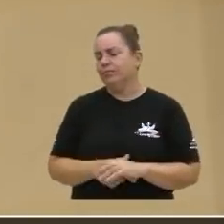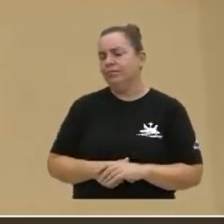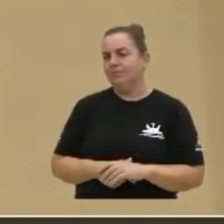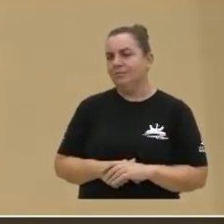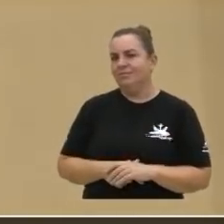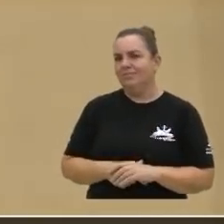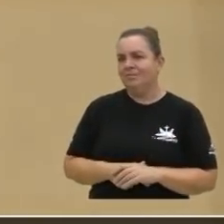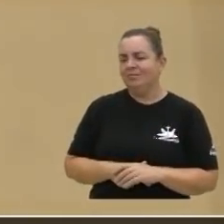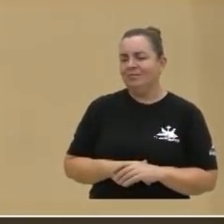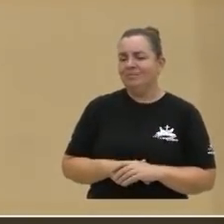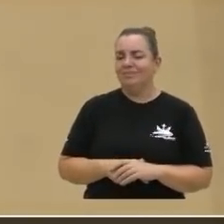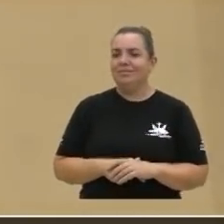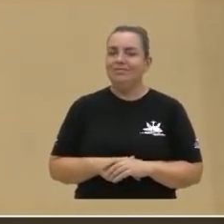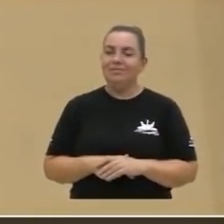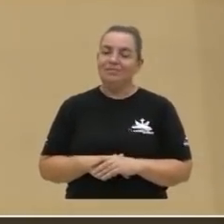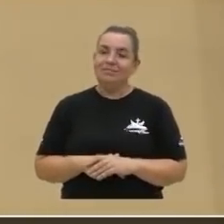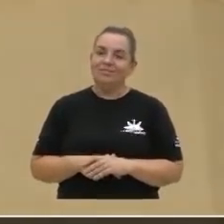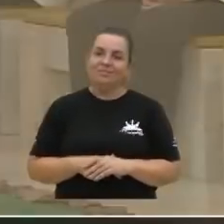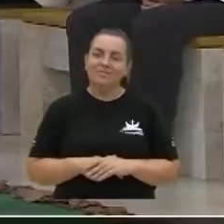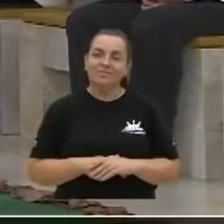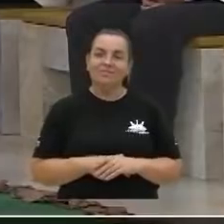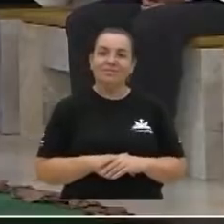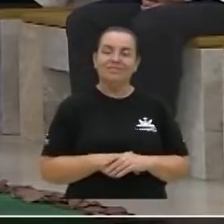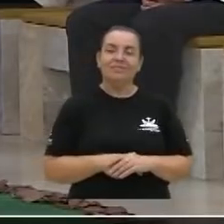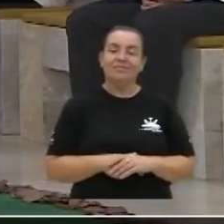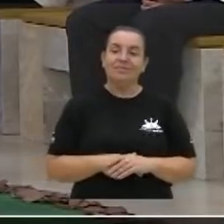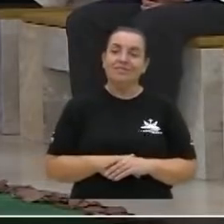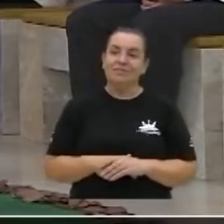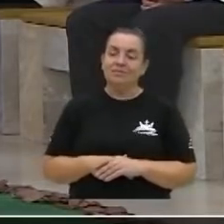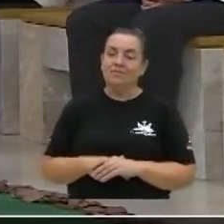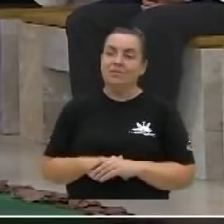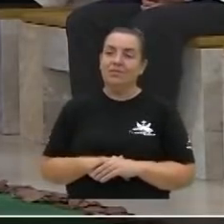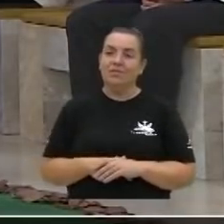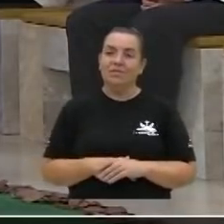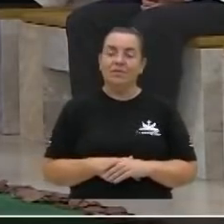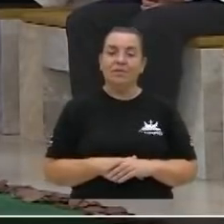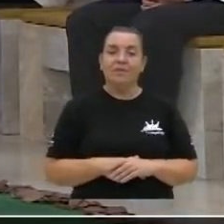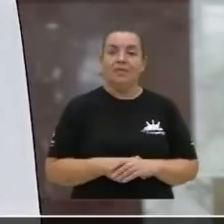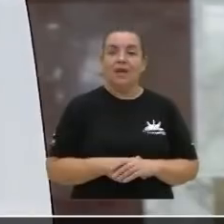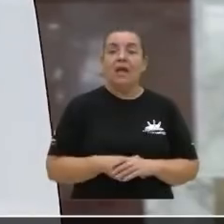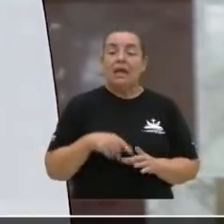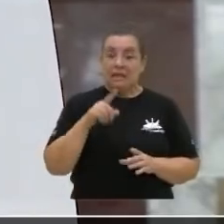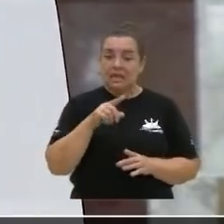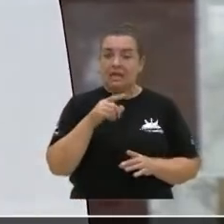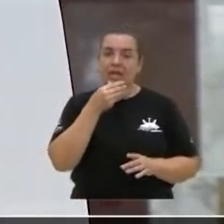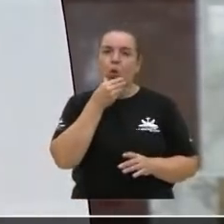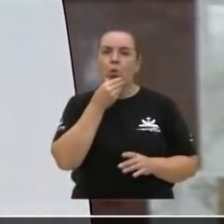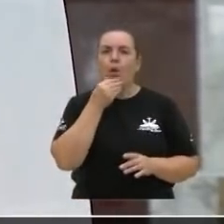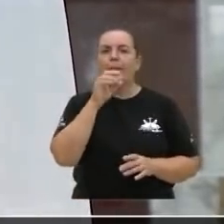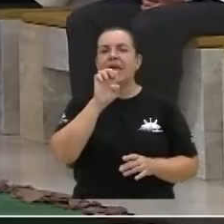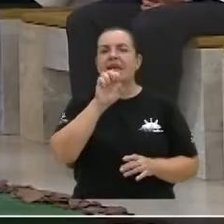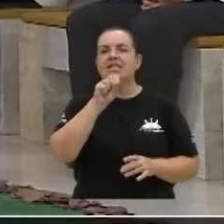É impressionante, porque o Estevão foi um um dos primeiros